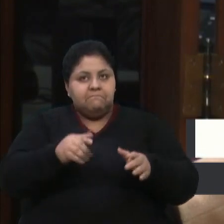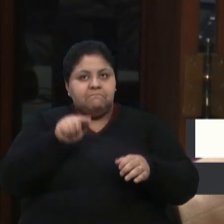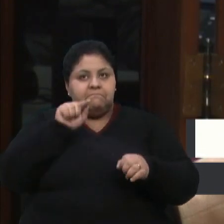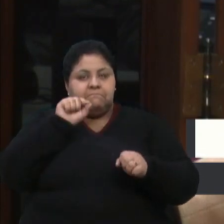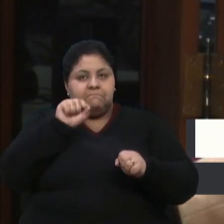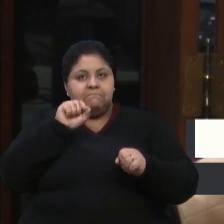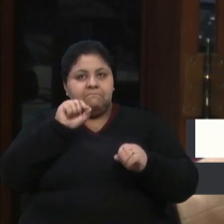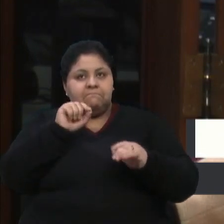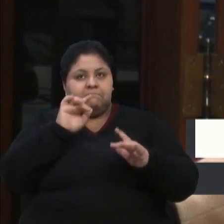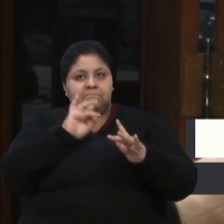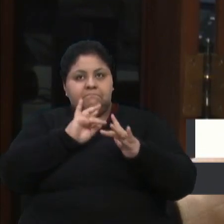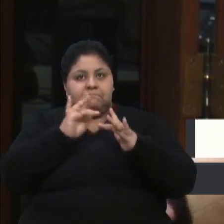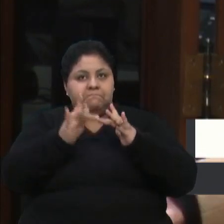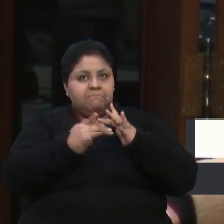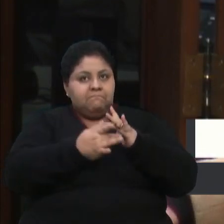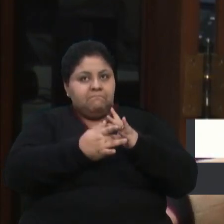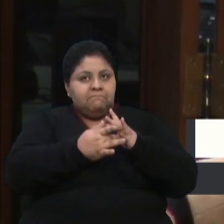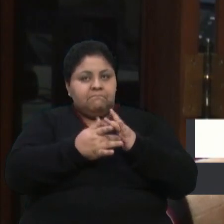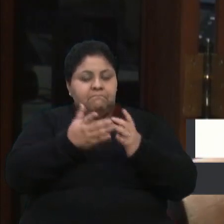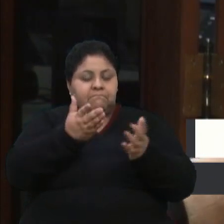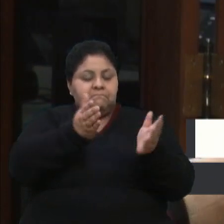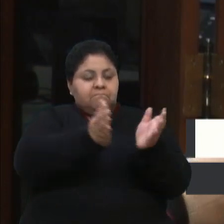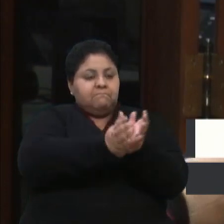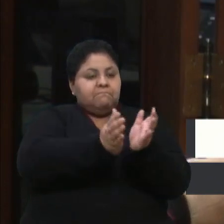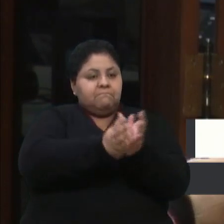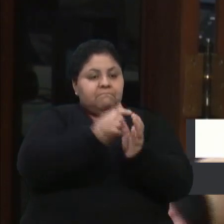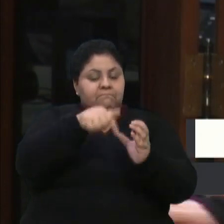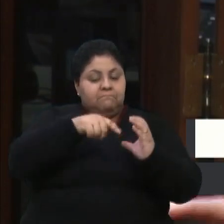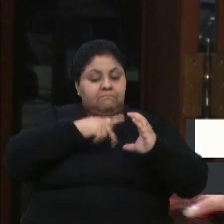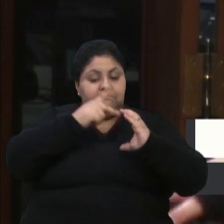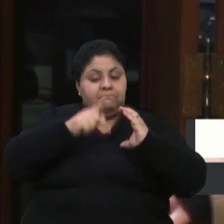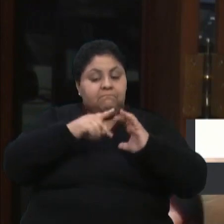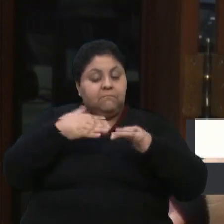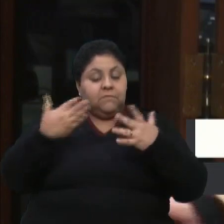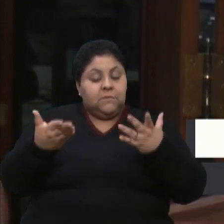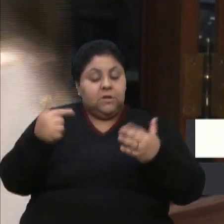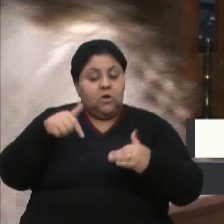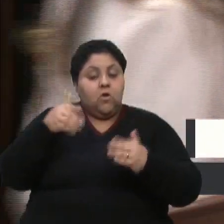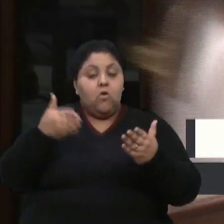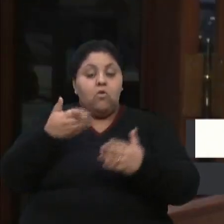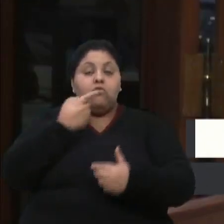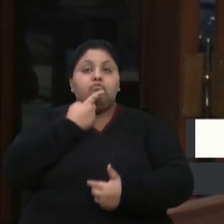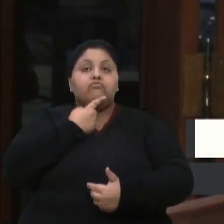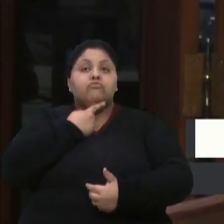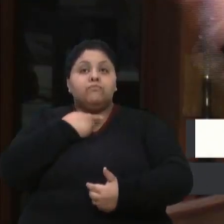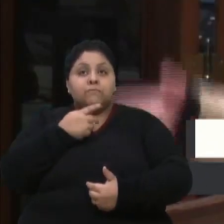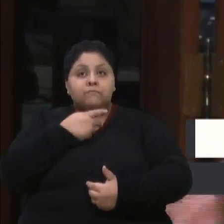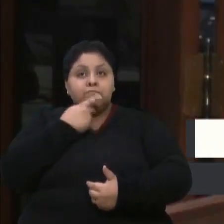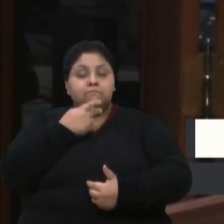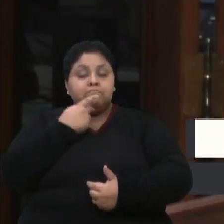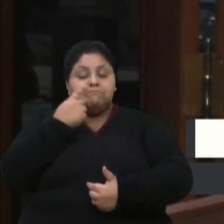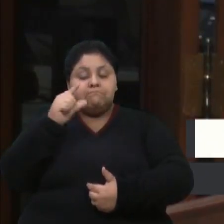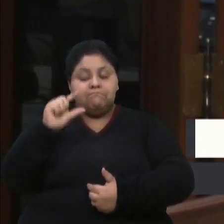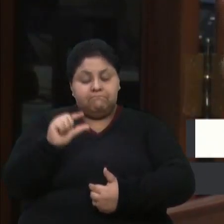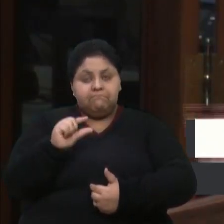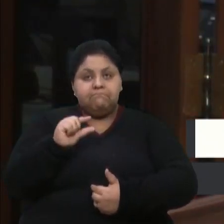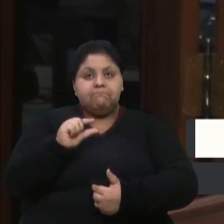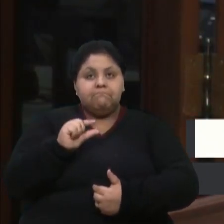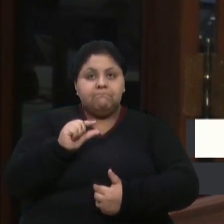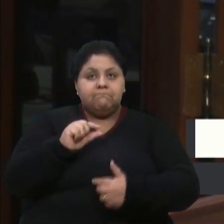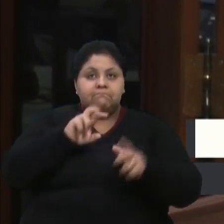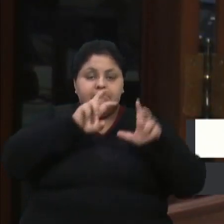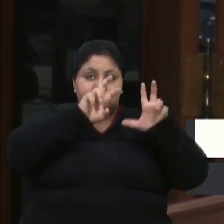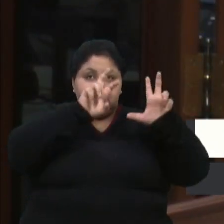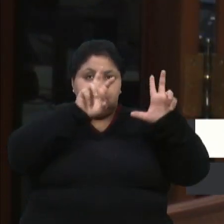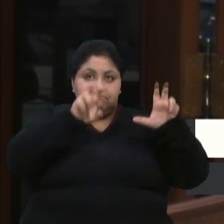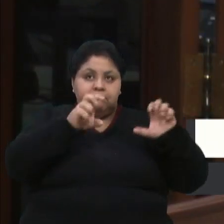de casa, aos meus colegas de plenário. Então, hoje eu gostaria de falar um pouco sobre o andamento